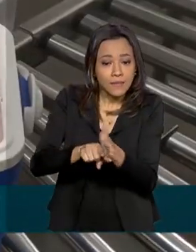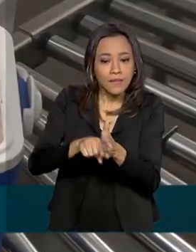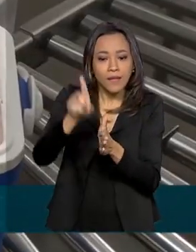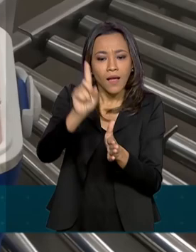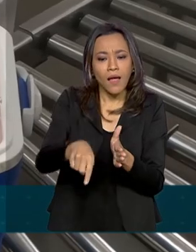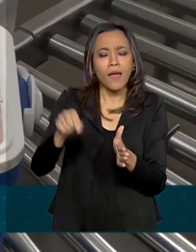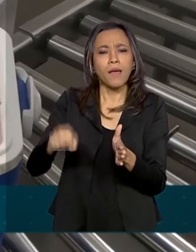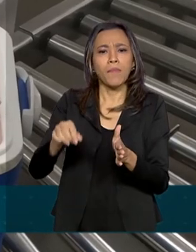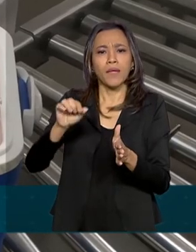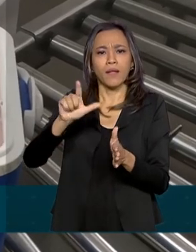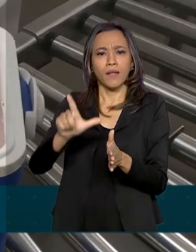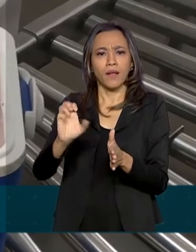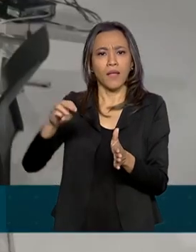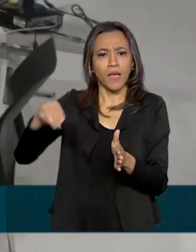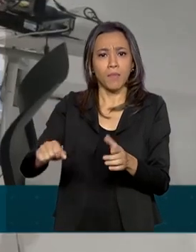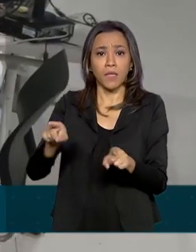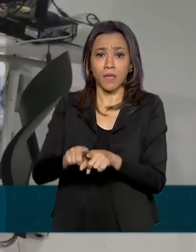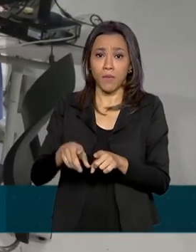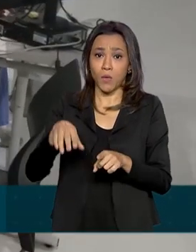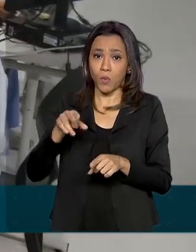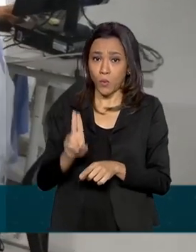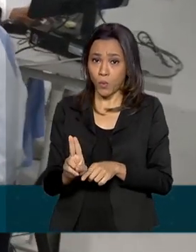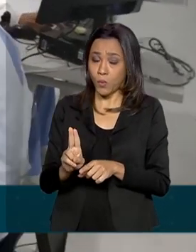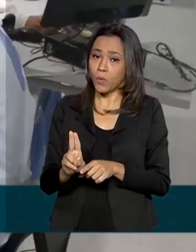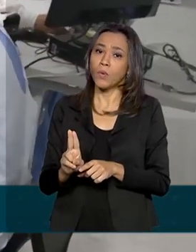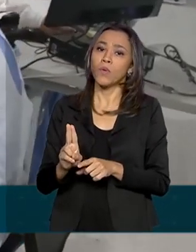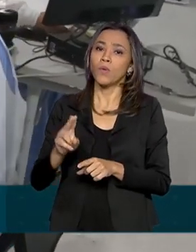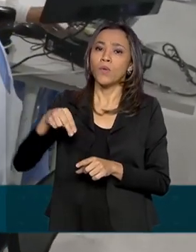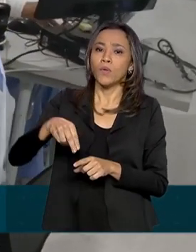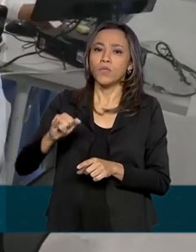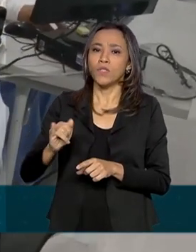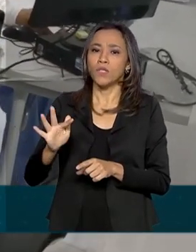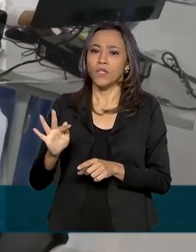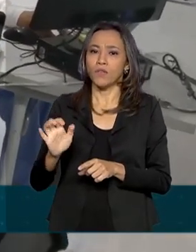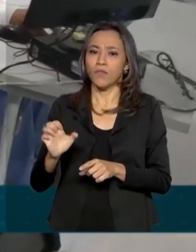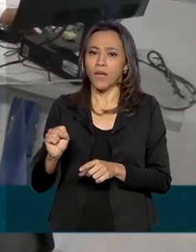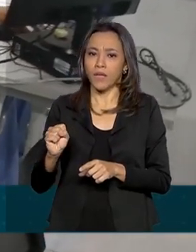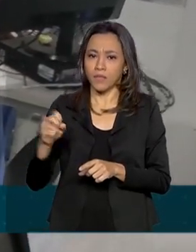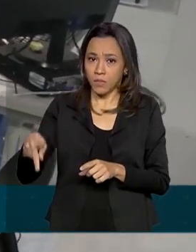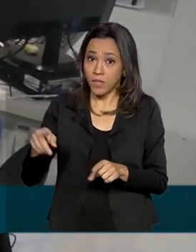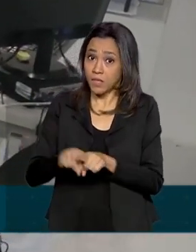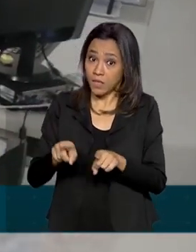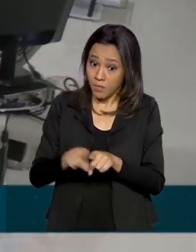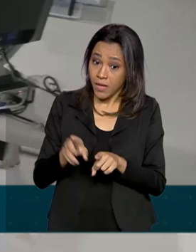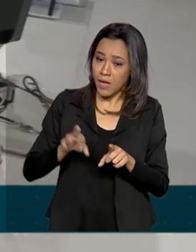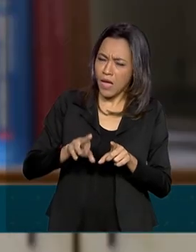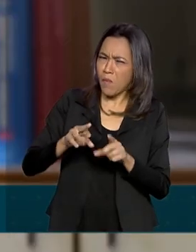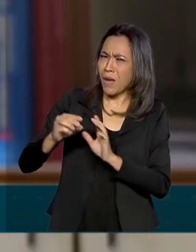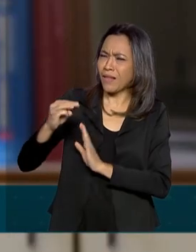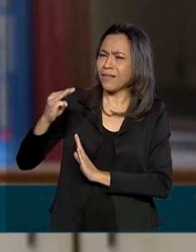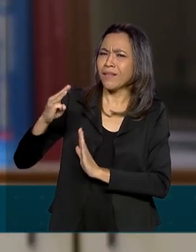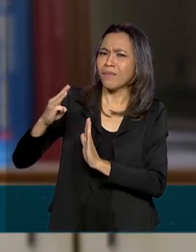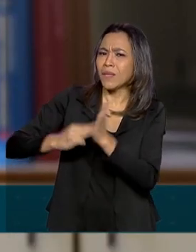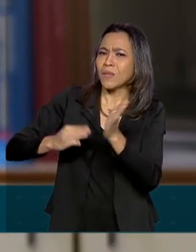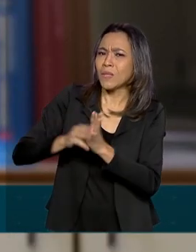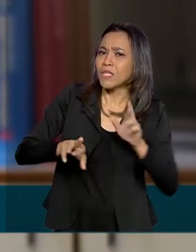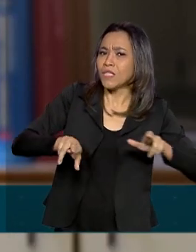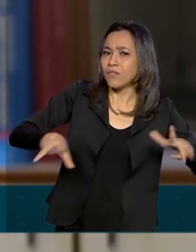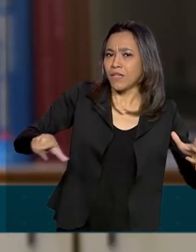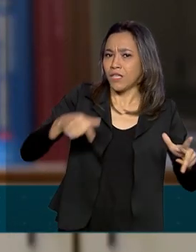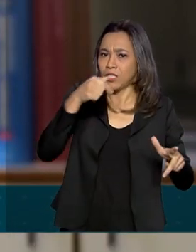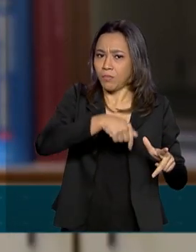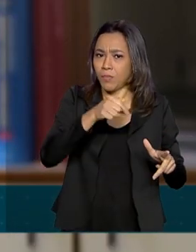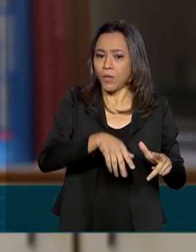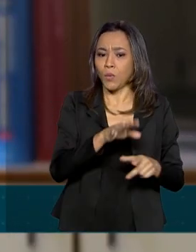e coordenada pela Unifesp, e usa uma tecnologia diferente da desenvolvida pelo Instituto Butantan. A infectologista